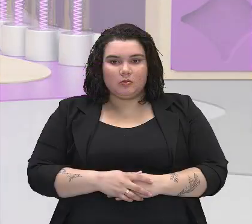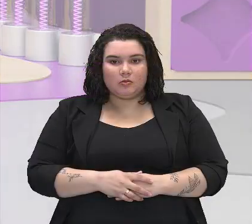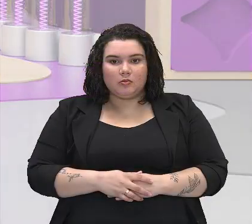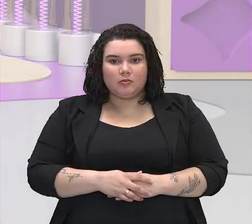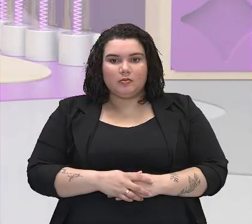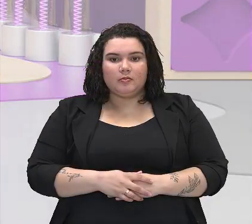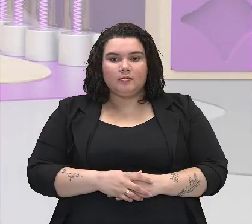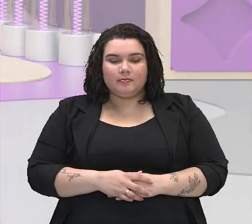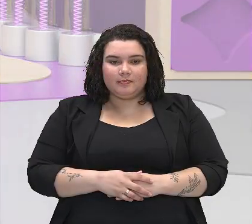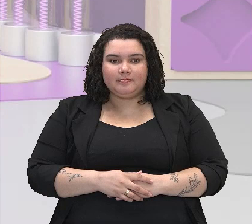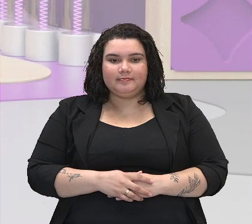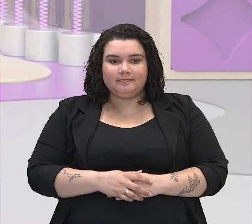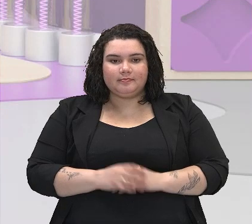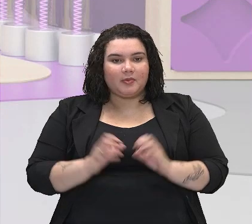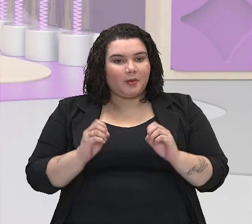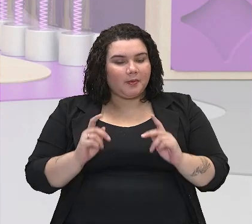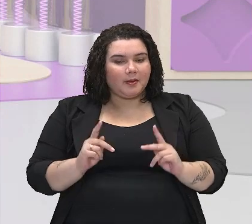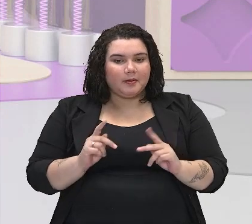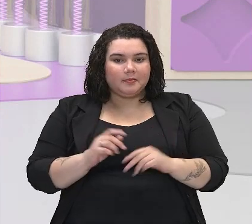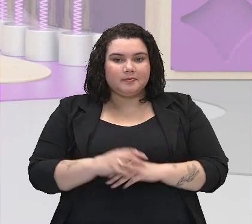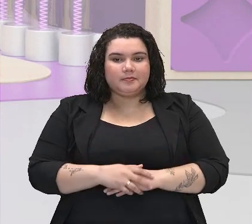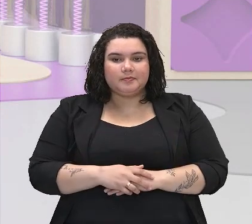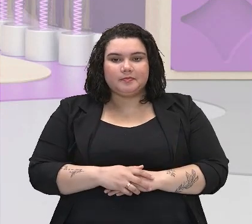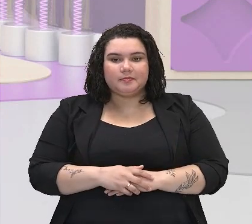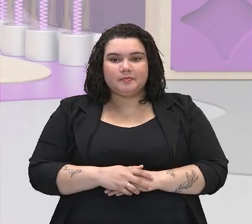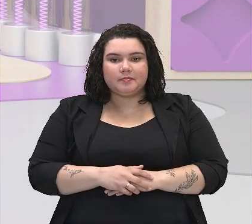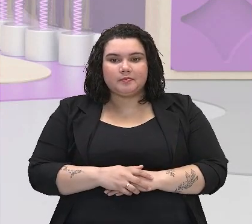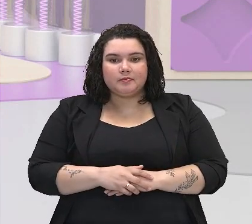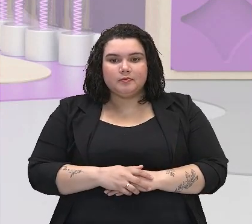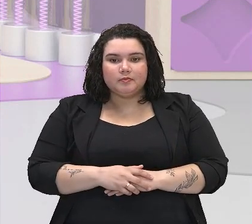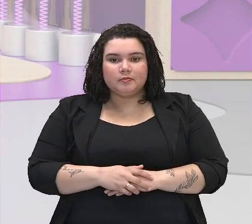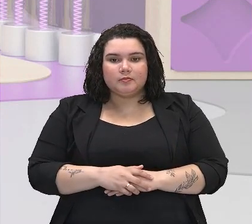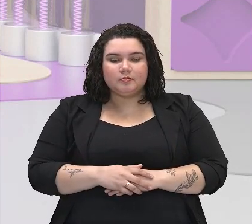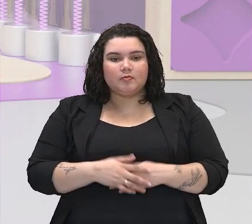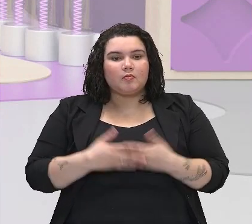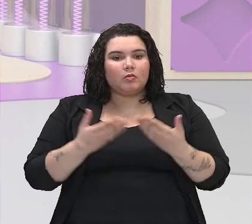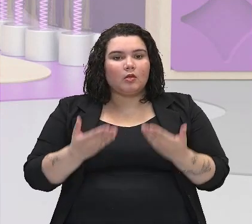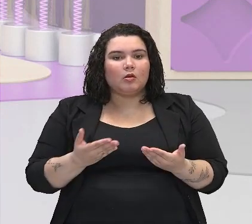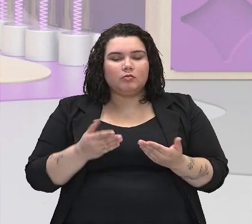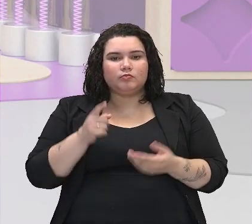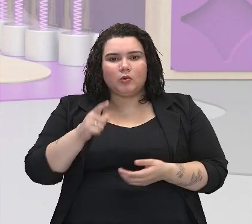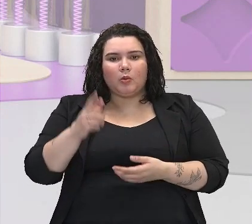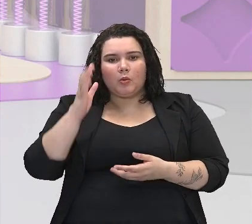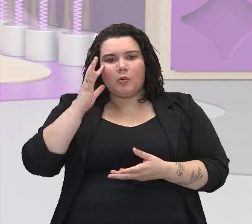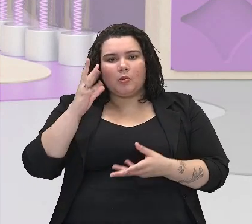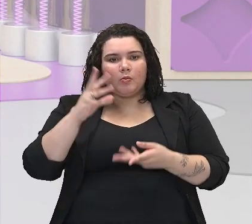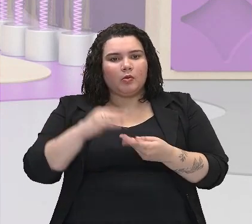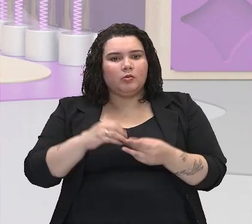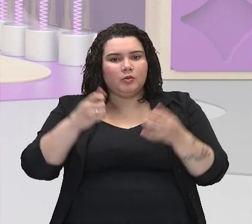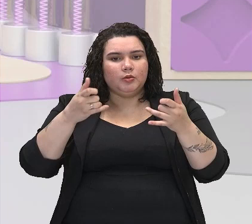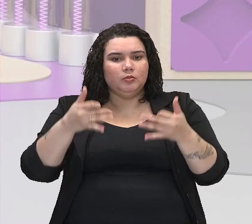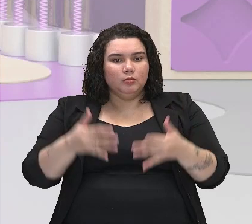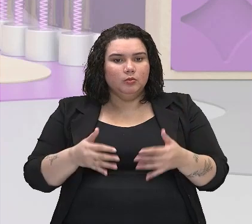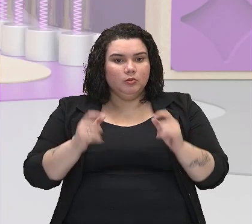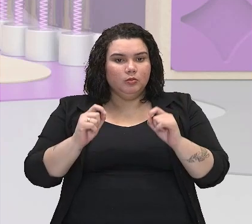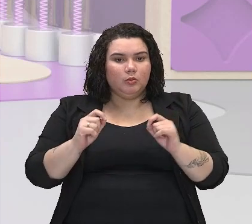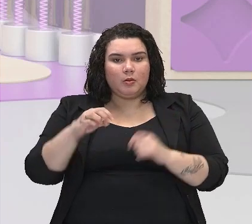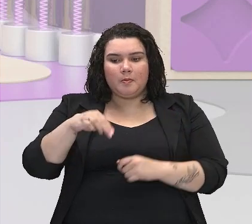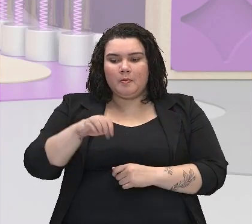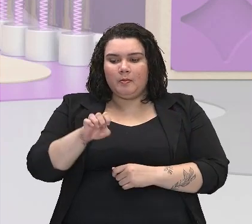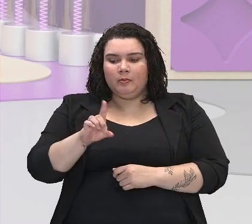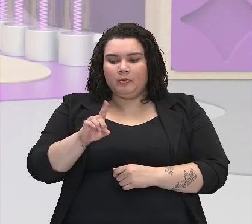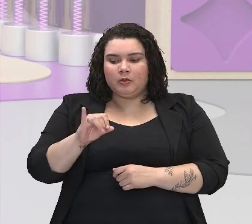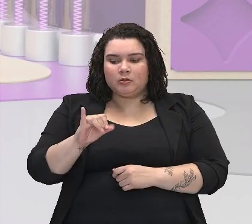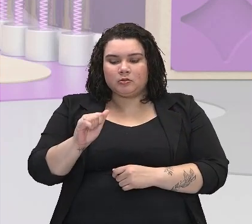Muito bem. E olha só. O que você entende quando falamos de